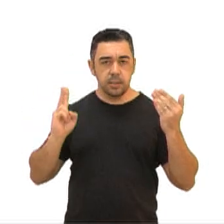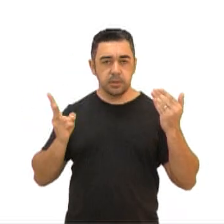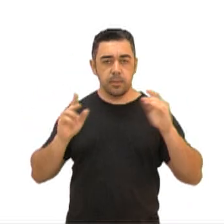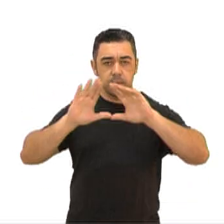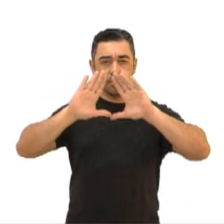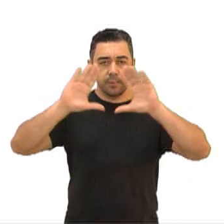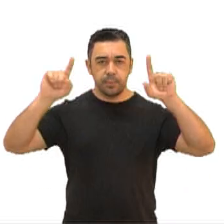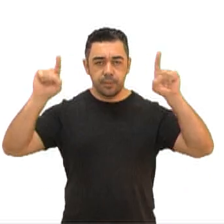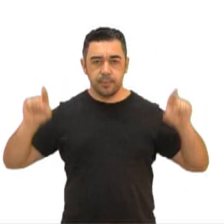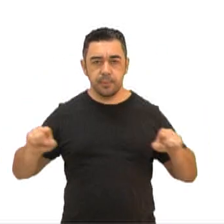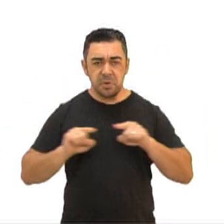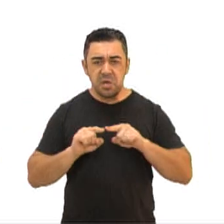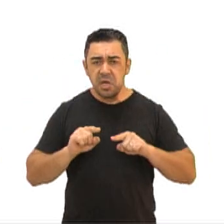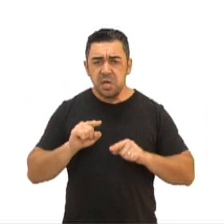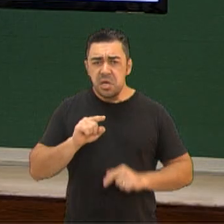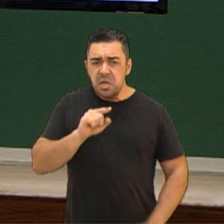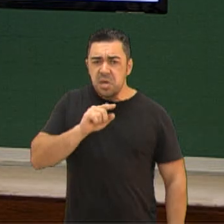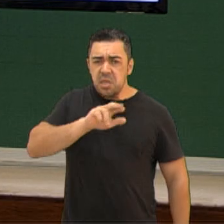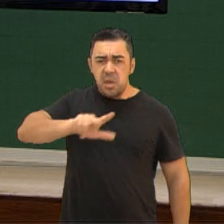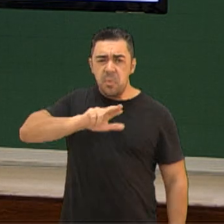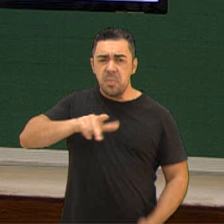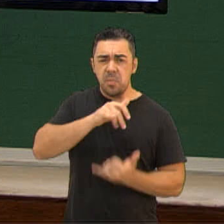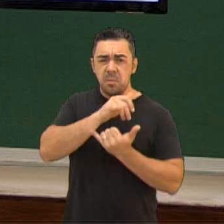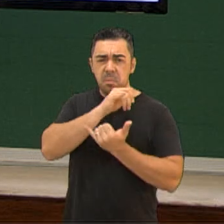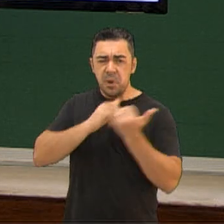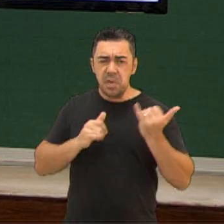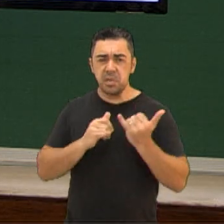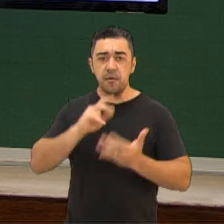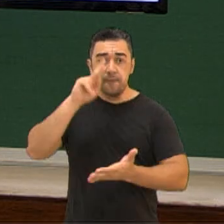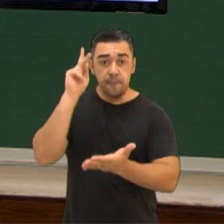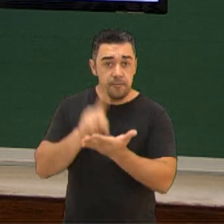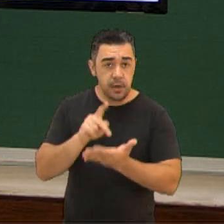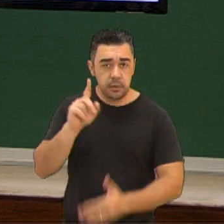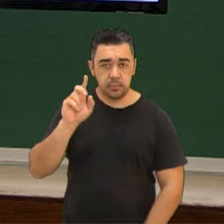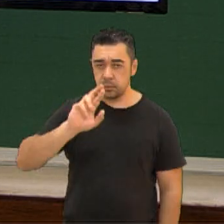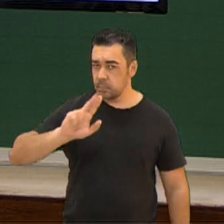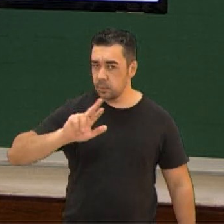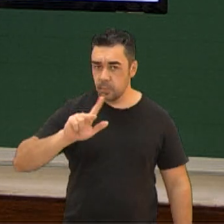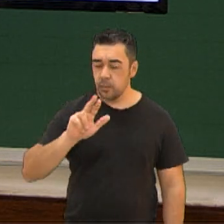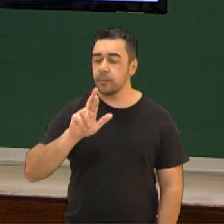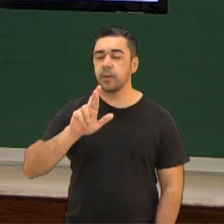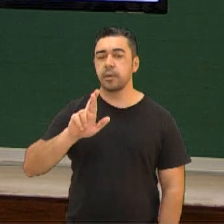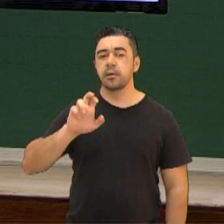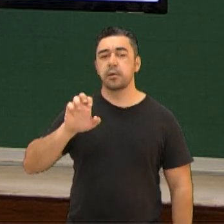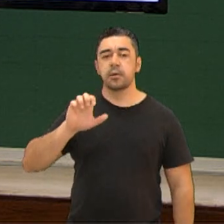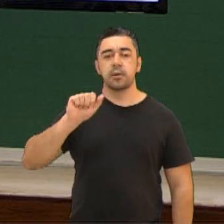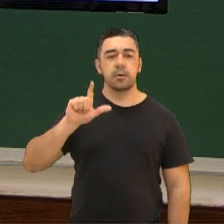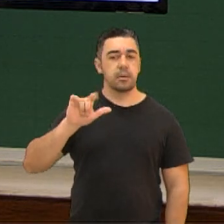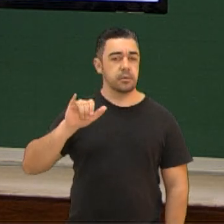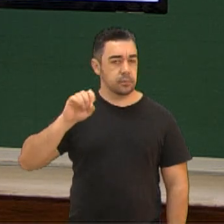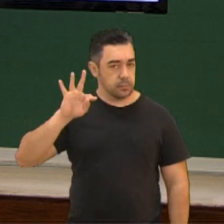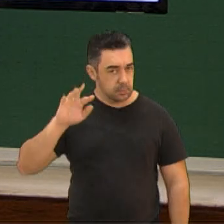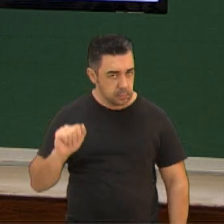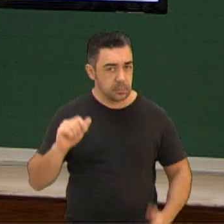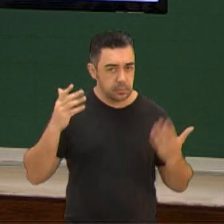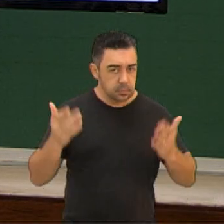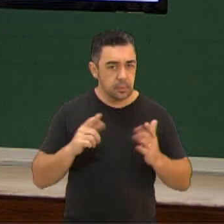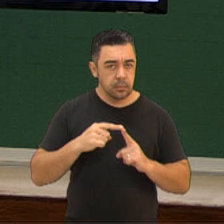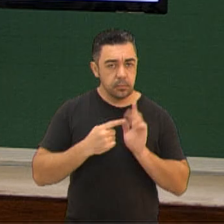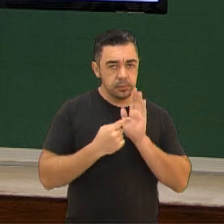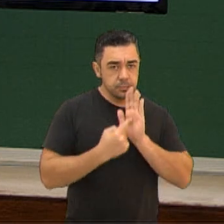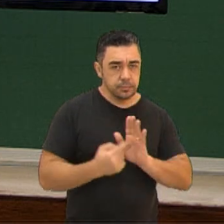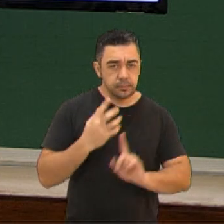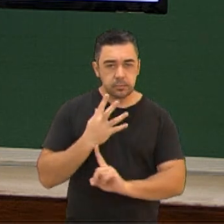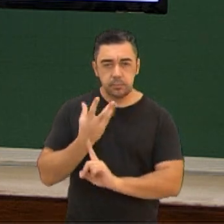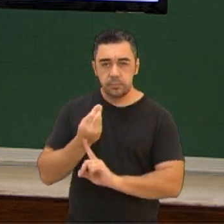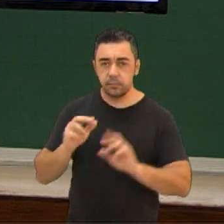com a aparência real dos objetos. Eles não estavam interessados em fazer uma coisa realista, eles queriam mesmo representar a sua arte de uma forma